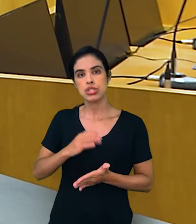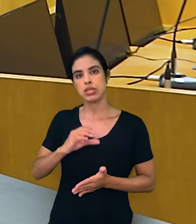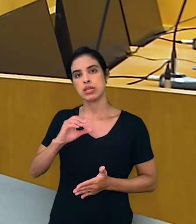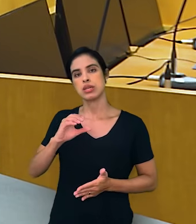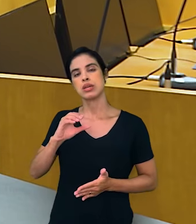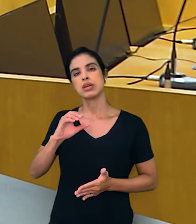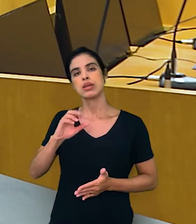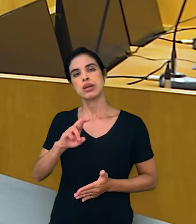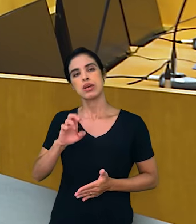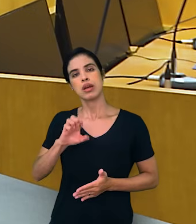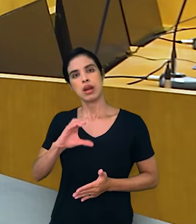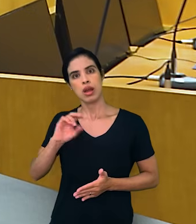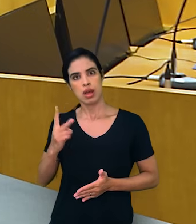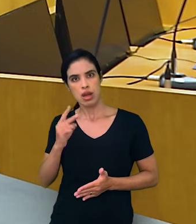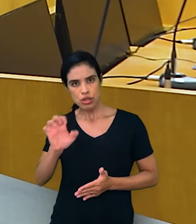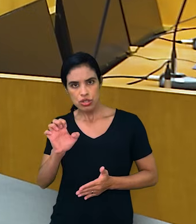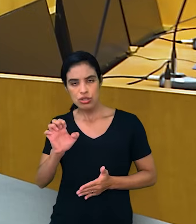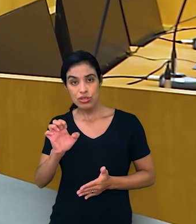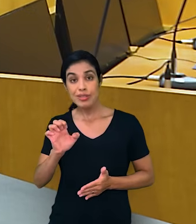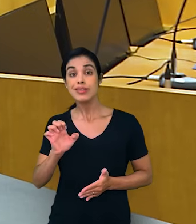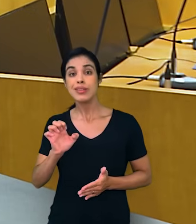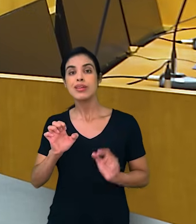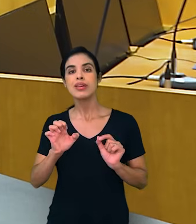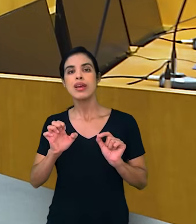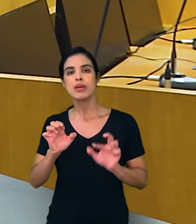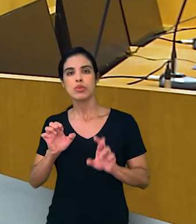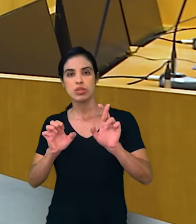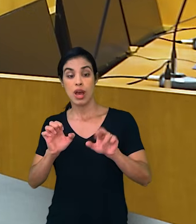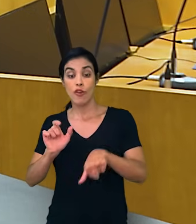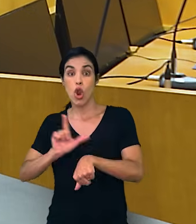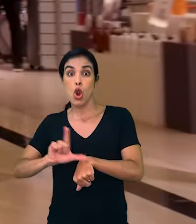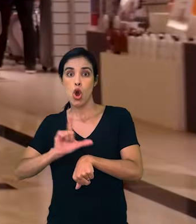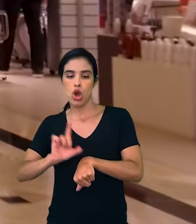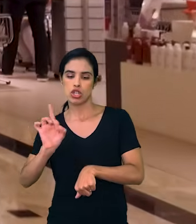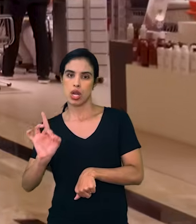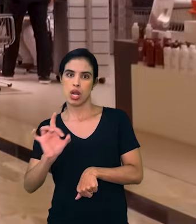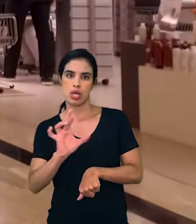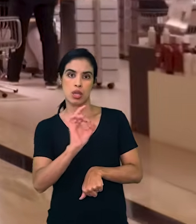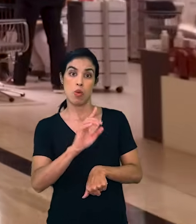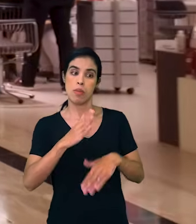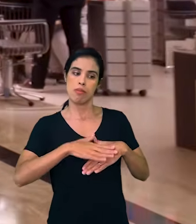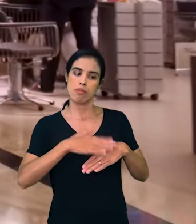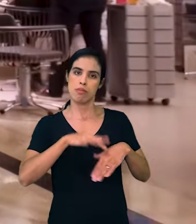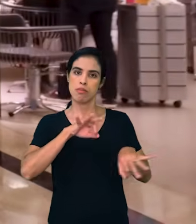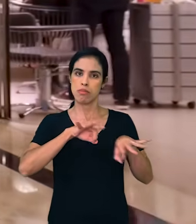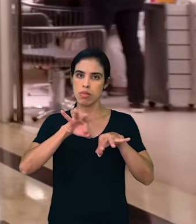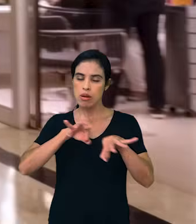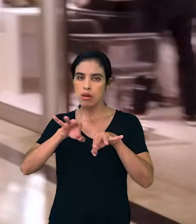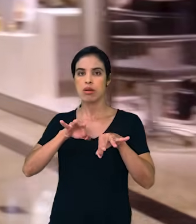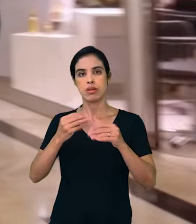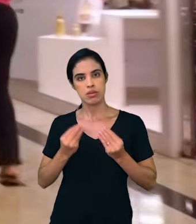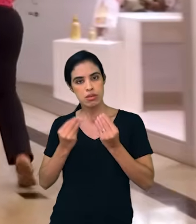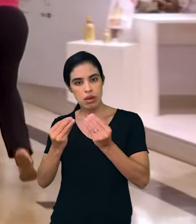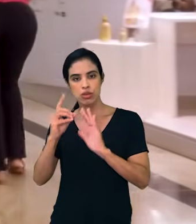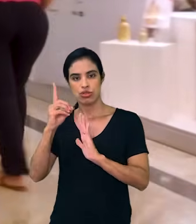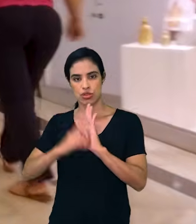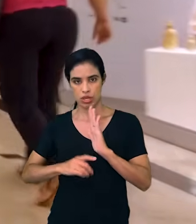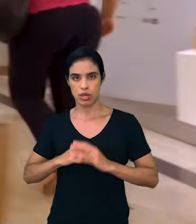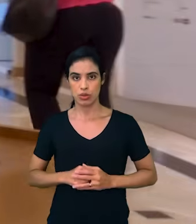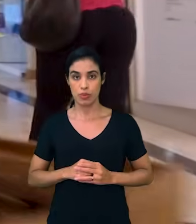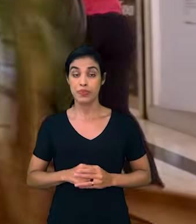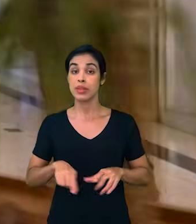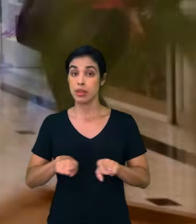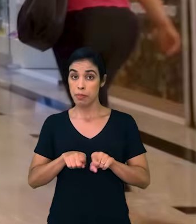mulheres, recai exclusivamente sobre cada empresa lojista. Na mesma decisão, também foi validada uma cláusula